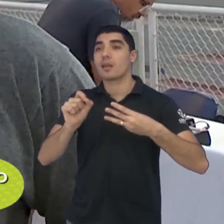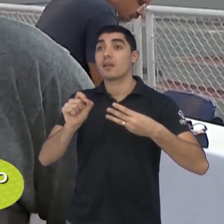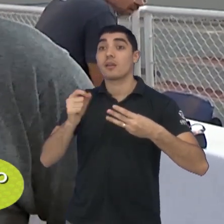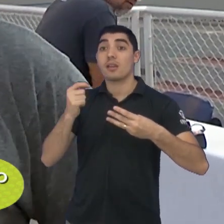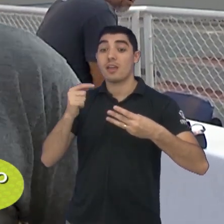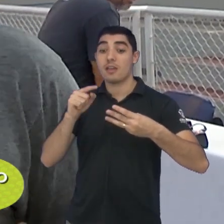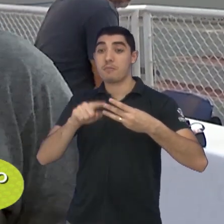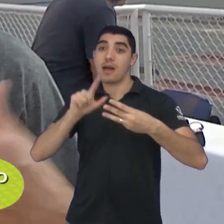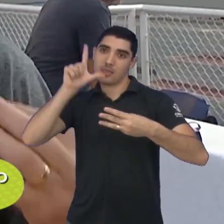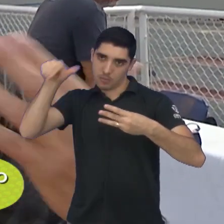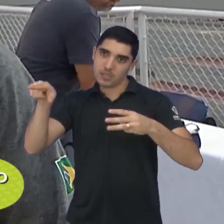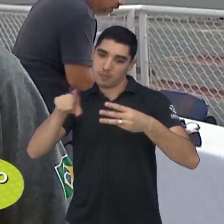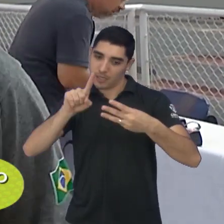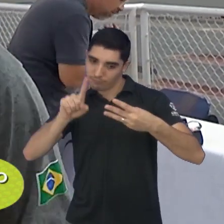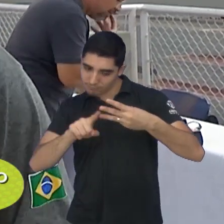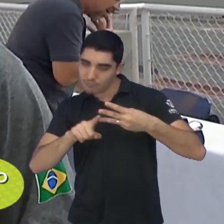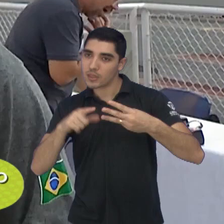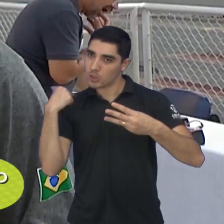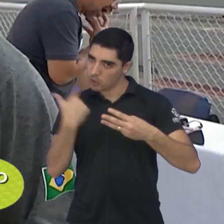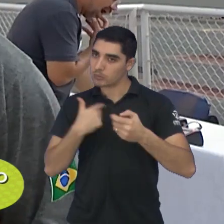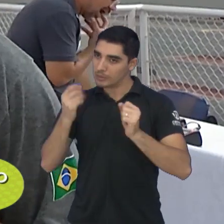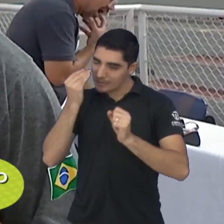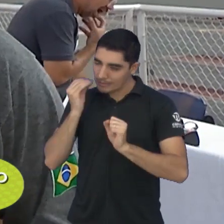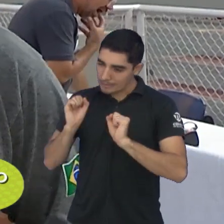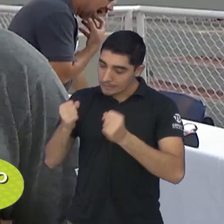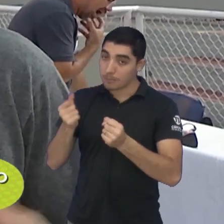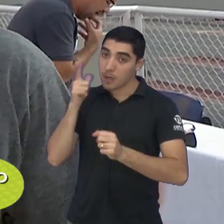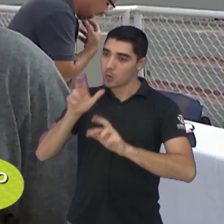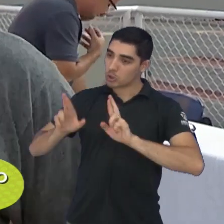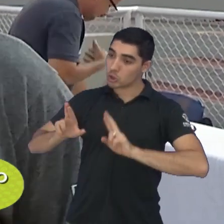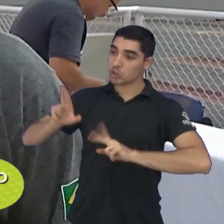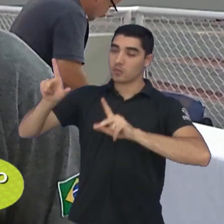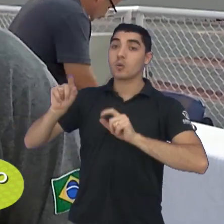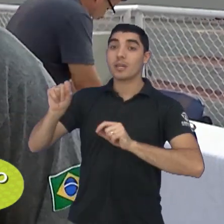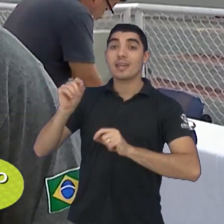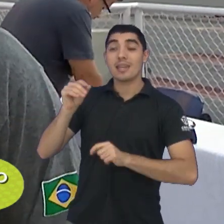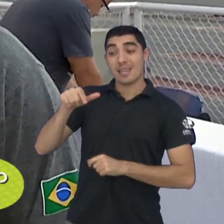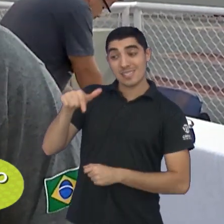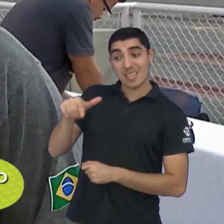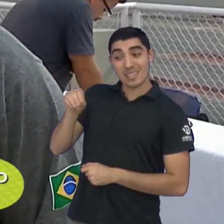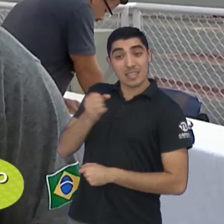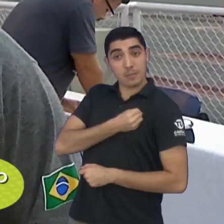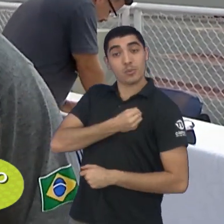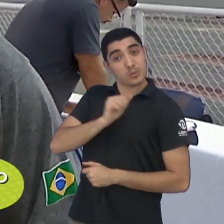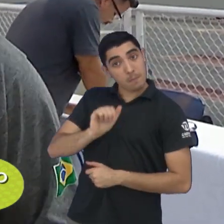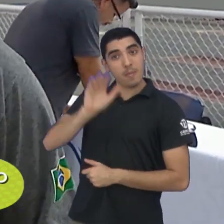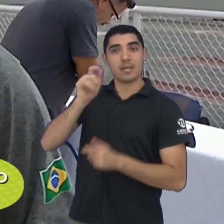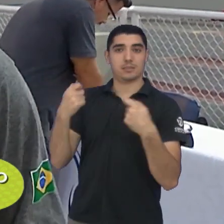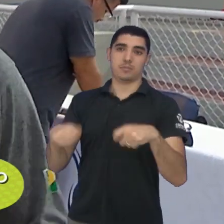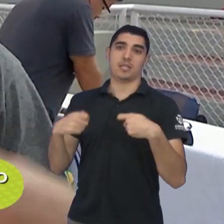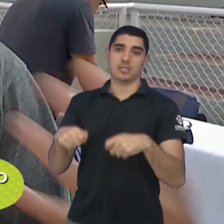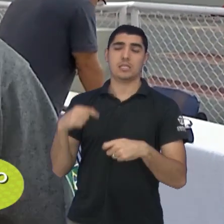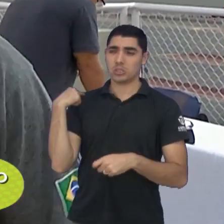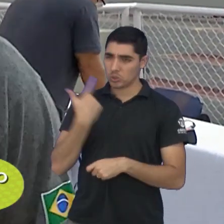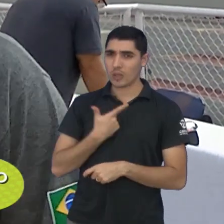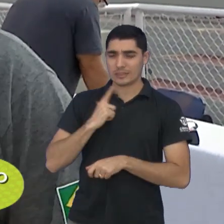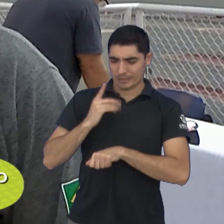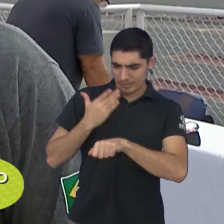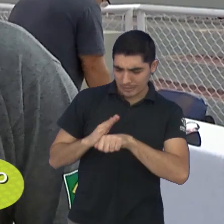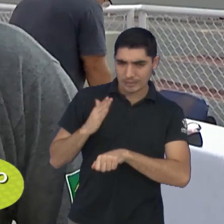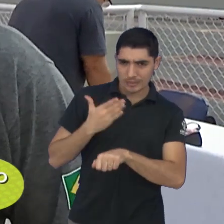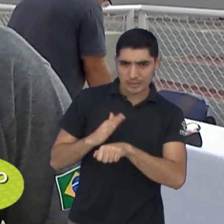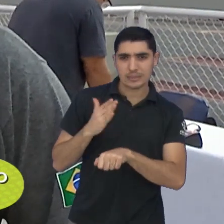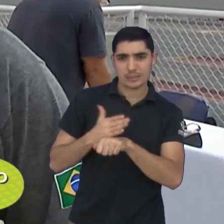diferença. A gente tem que tentar jogar um pouquinho mais para cima dos 70 pontos. E nosso time tem trabalhado bastante isso, bastante contra a